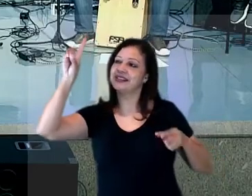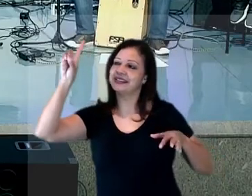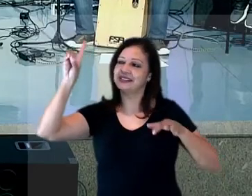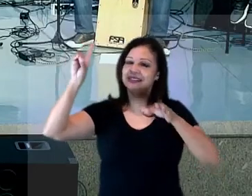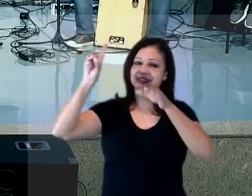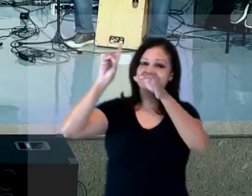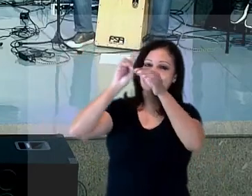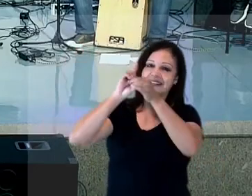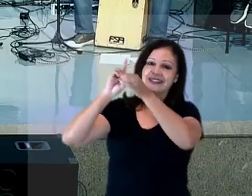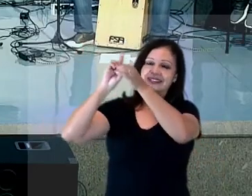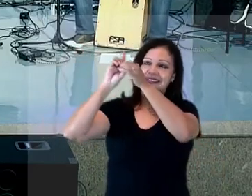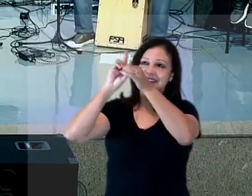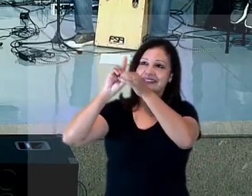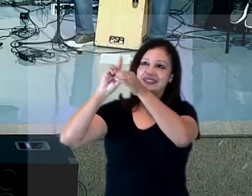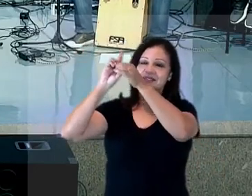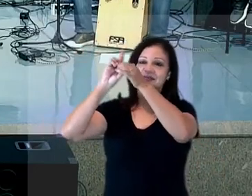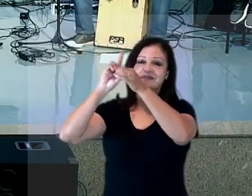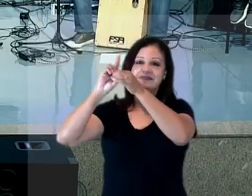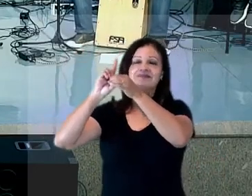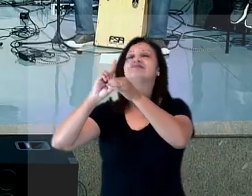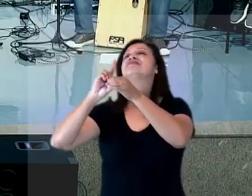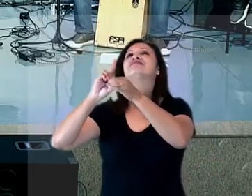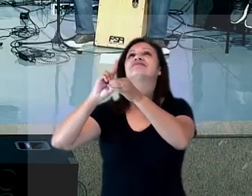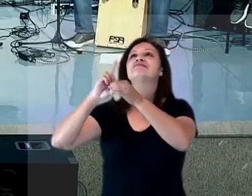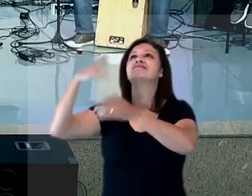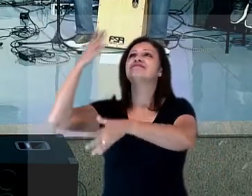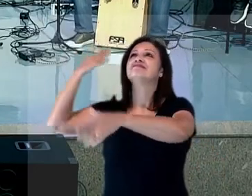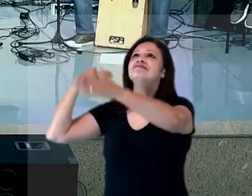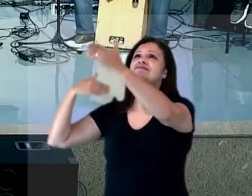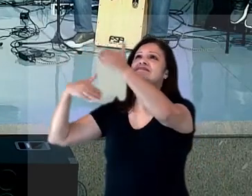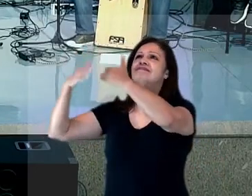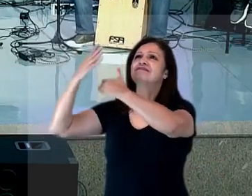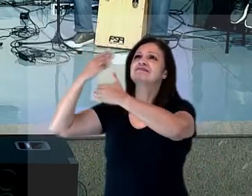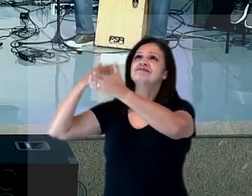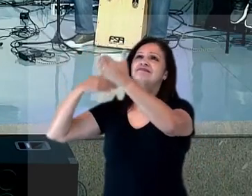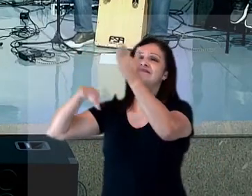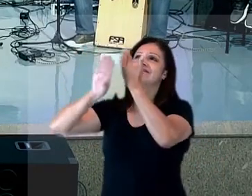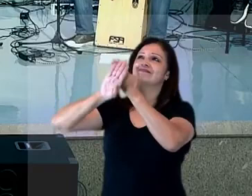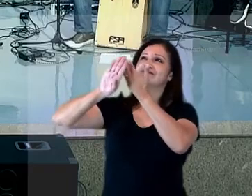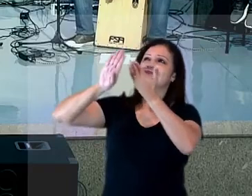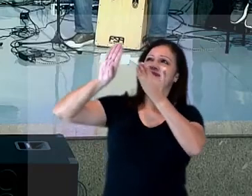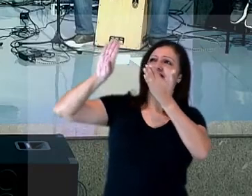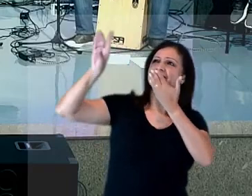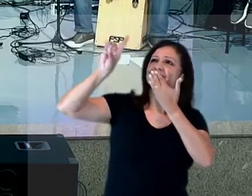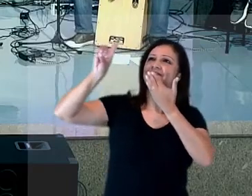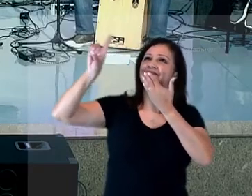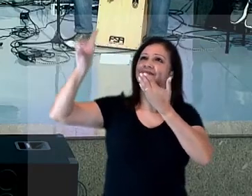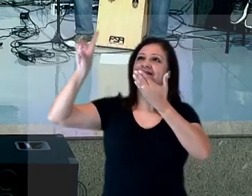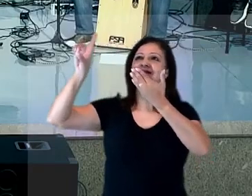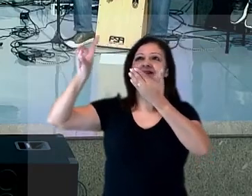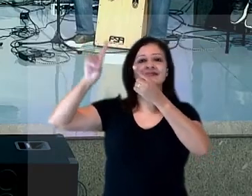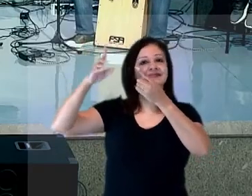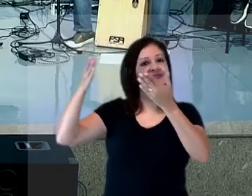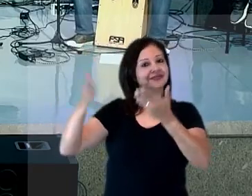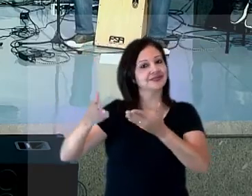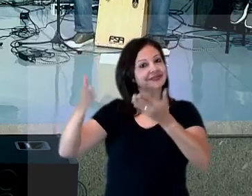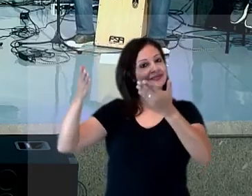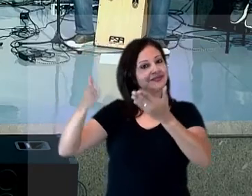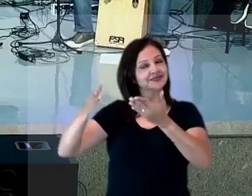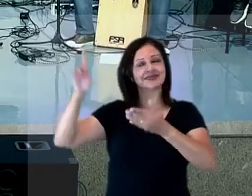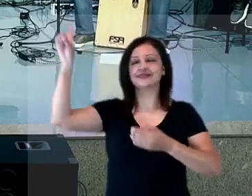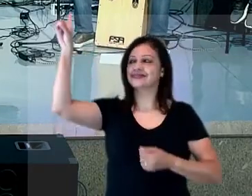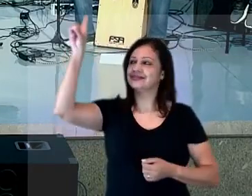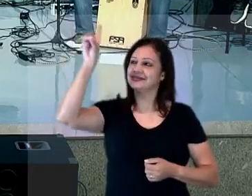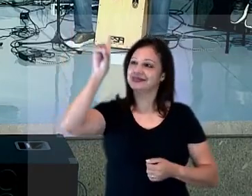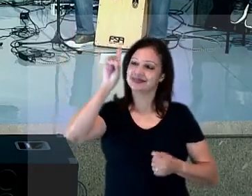do Pai. O véu que separava já não separa mais.